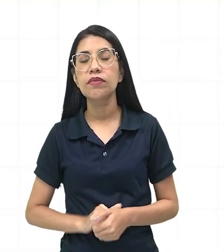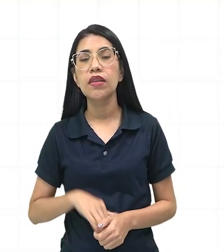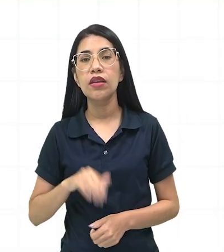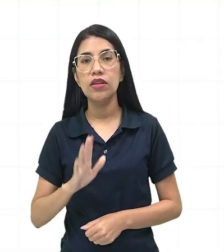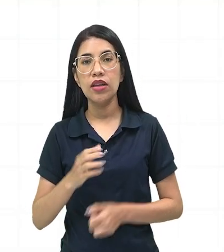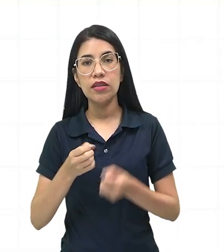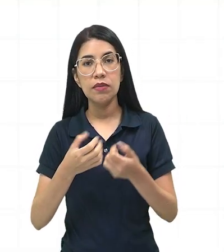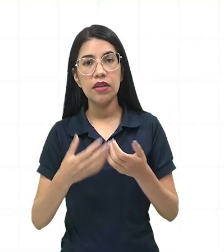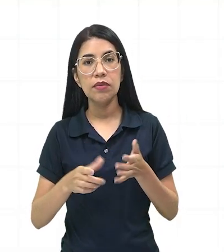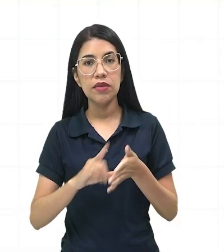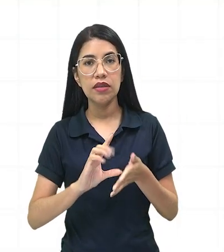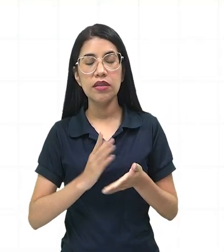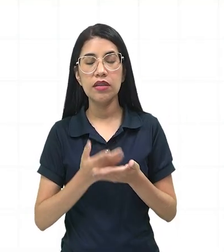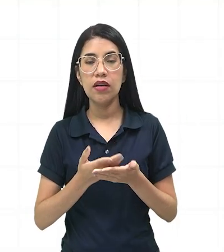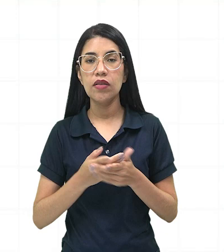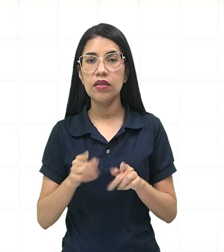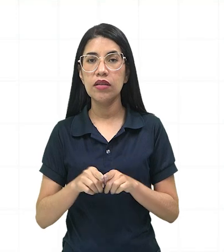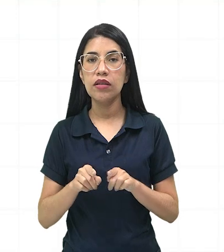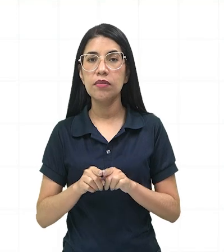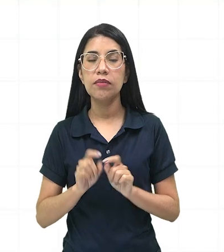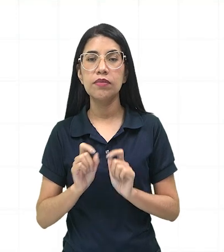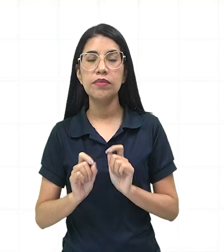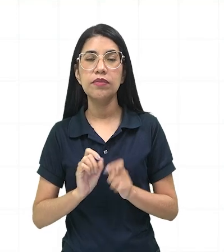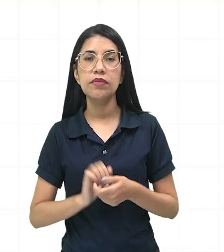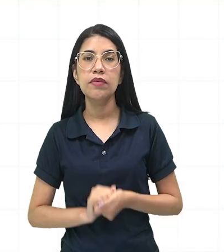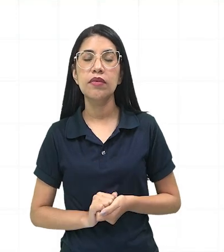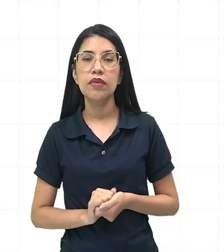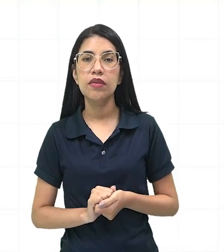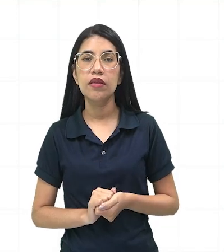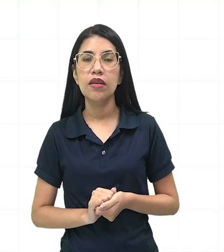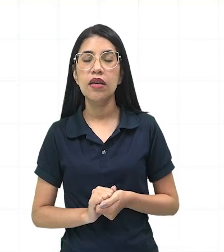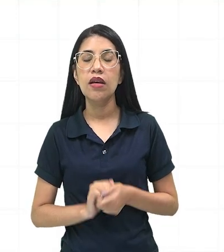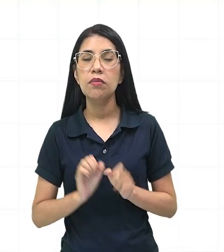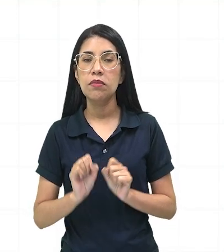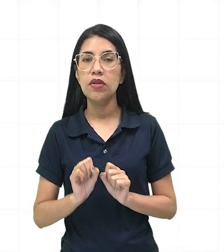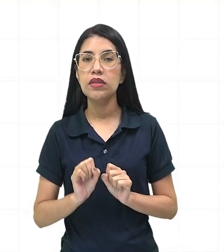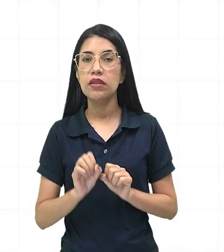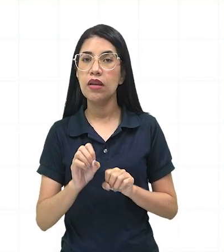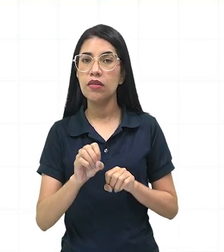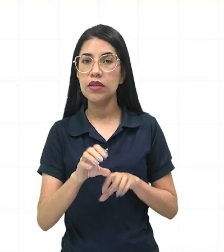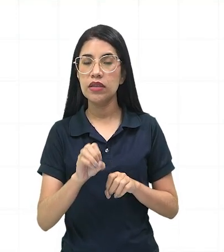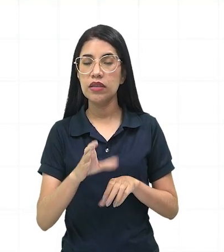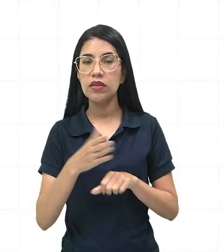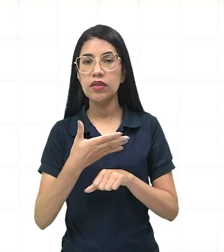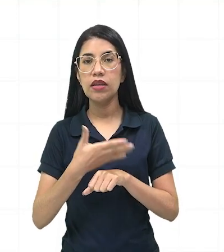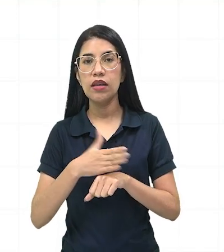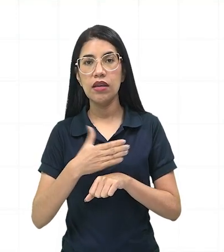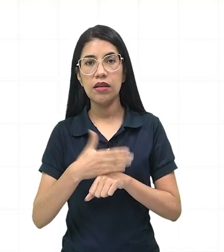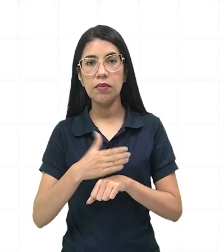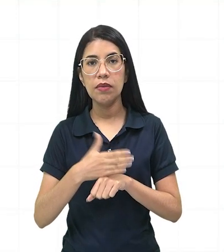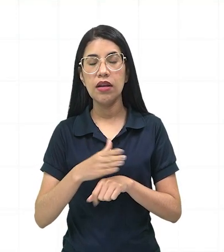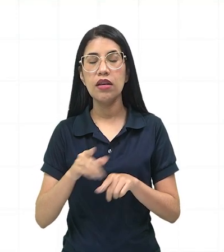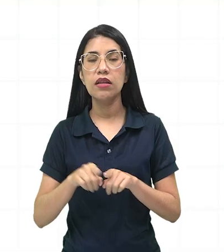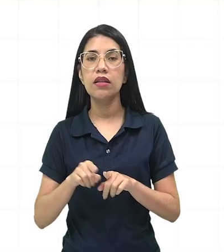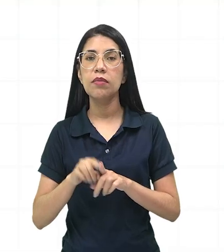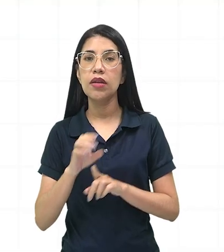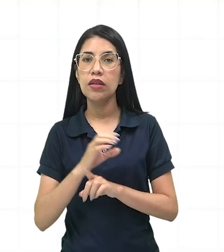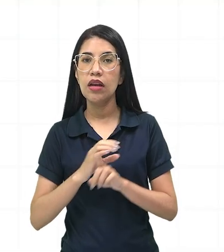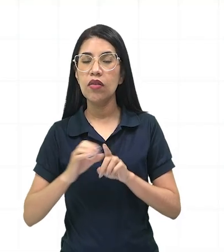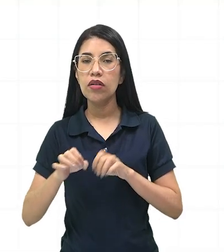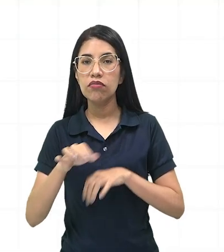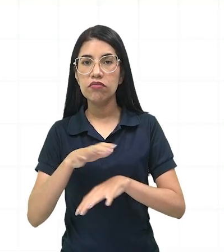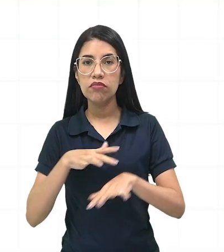também essa expressão quer seja pela dimensão do ensino, da prática, do culto,